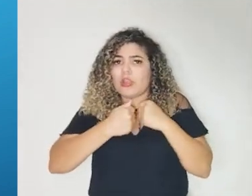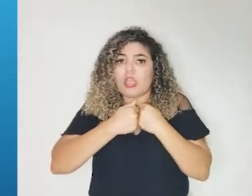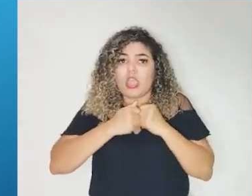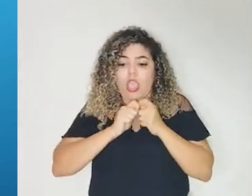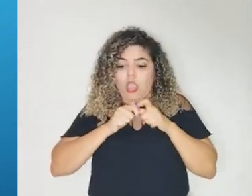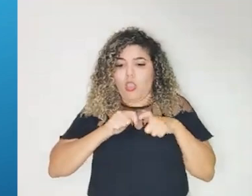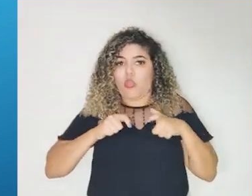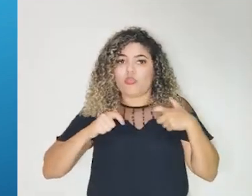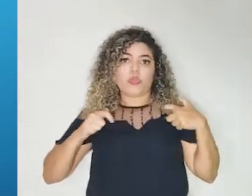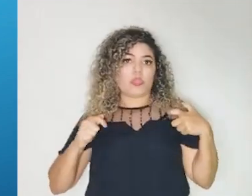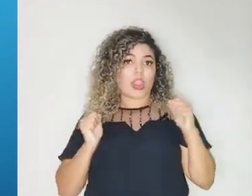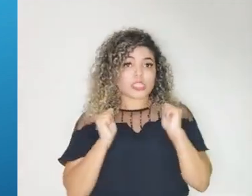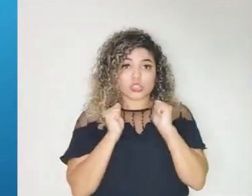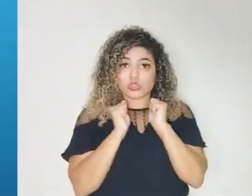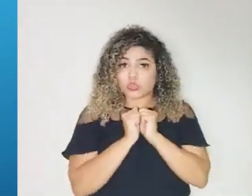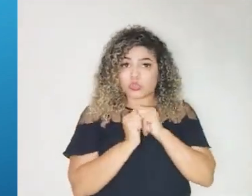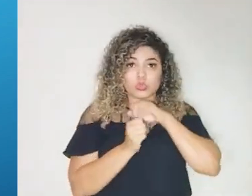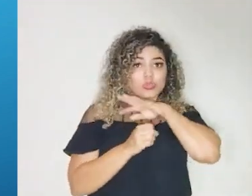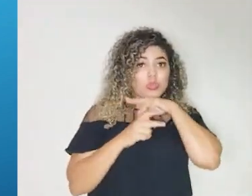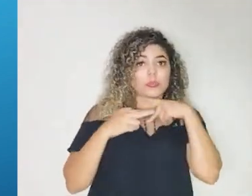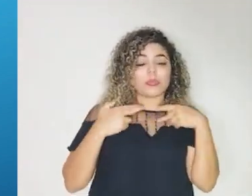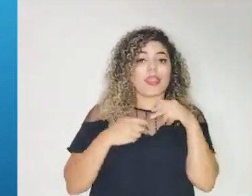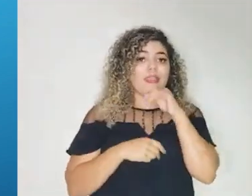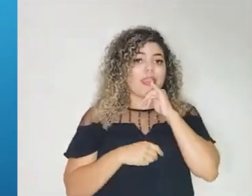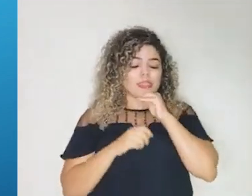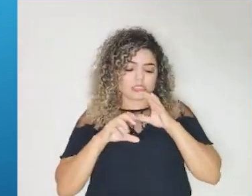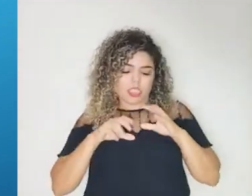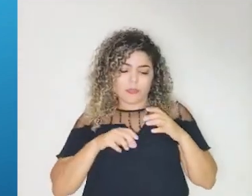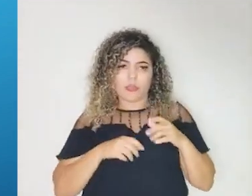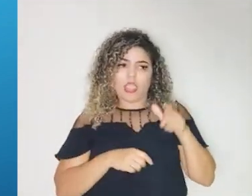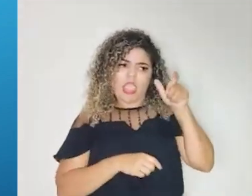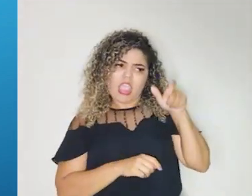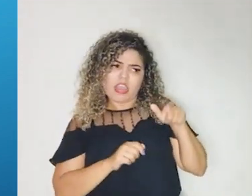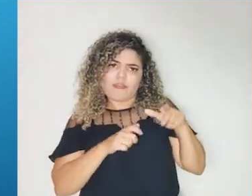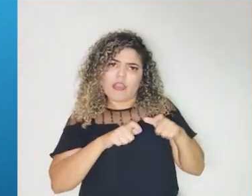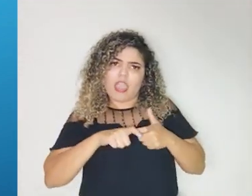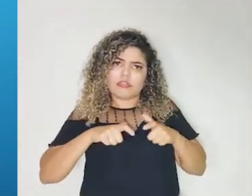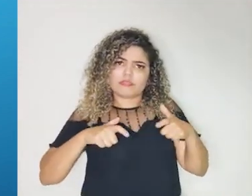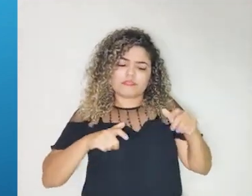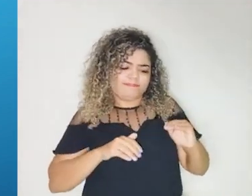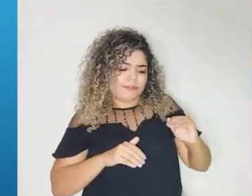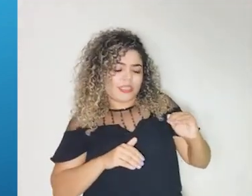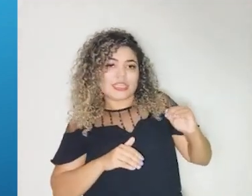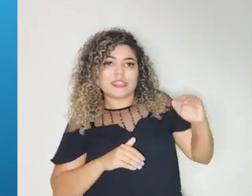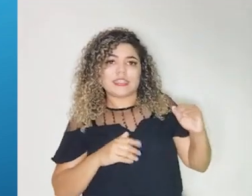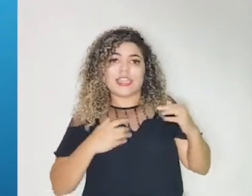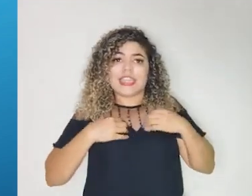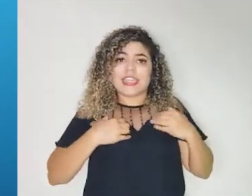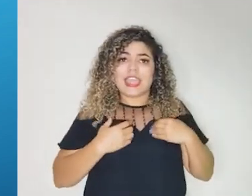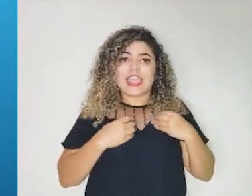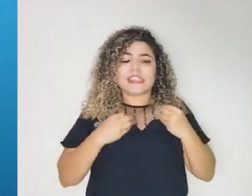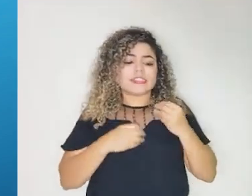cresce conforme o animal vai crescendo. Então esse animal vai crescendo e esse exoesqueleto torna-se